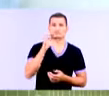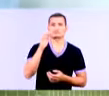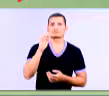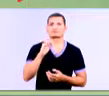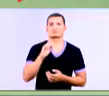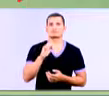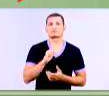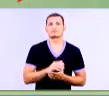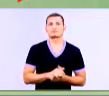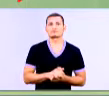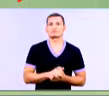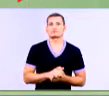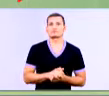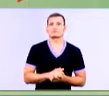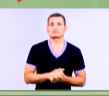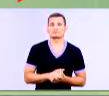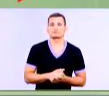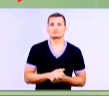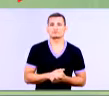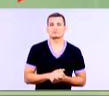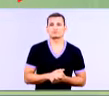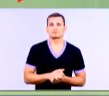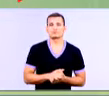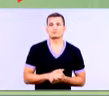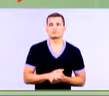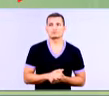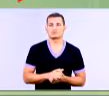aí os tipos que nós vamos utilizar